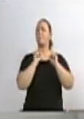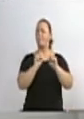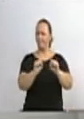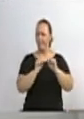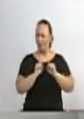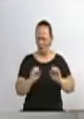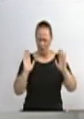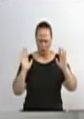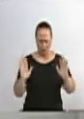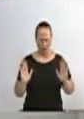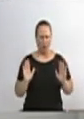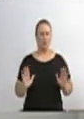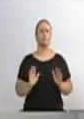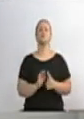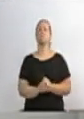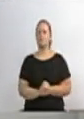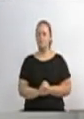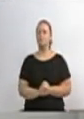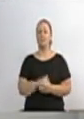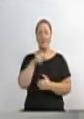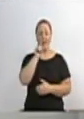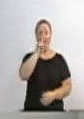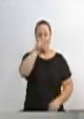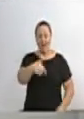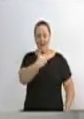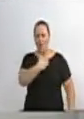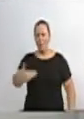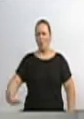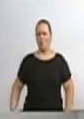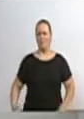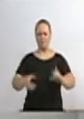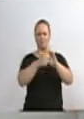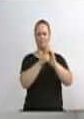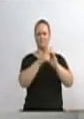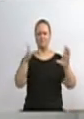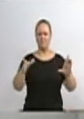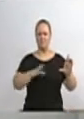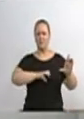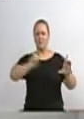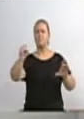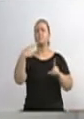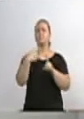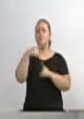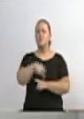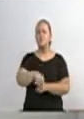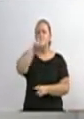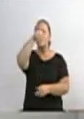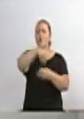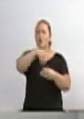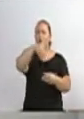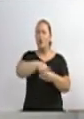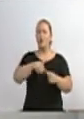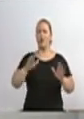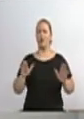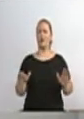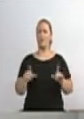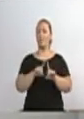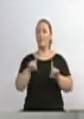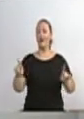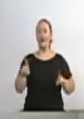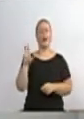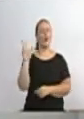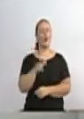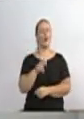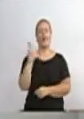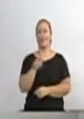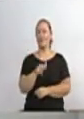derrubar esse governo democrático e eleito nas urnas. Podem derrubar, mas não vão derrubar